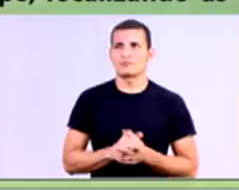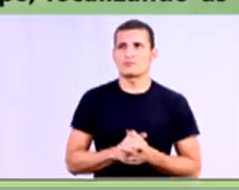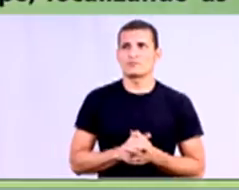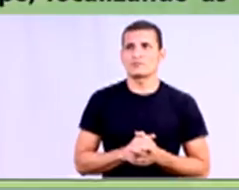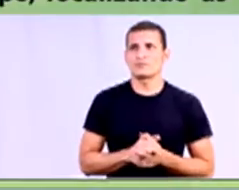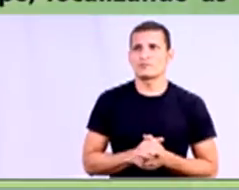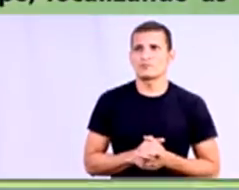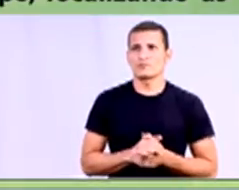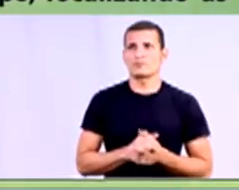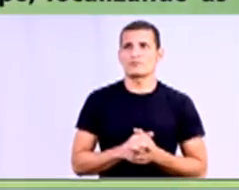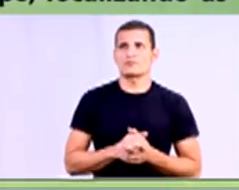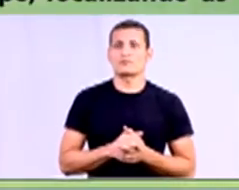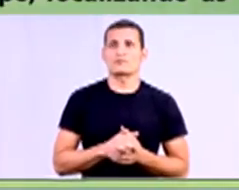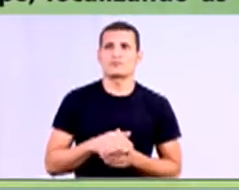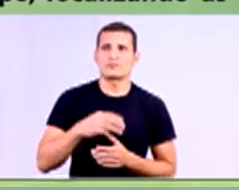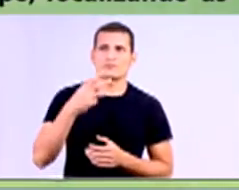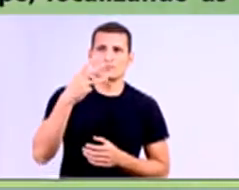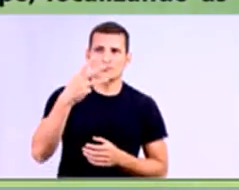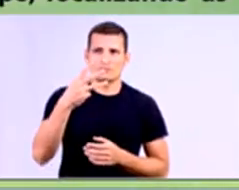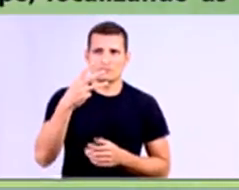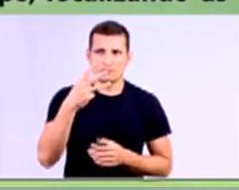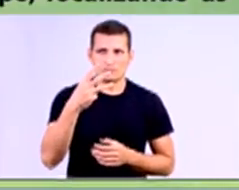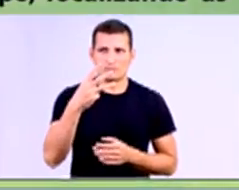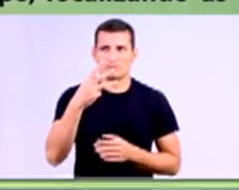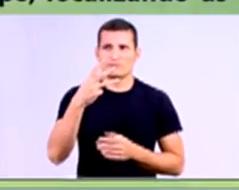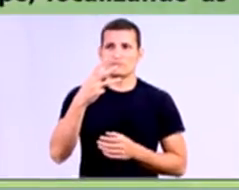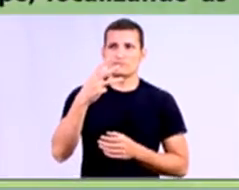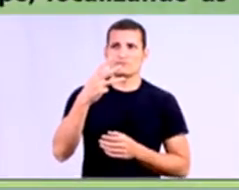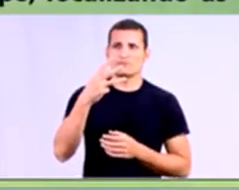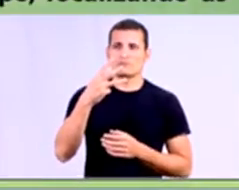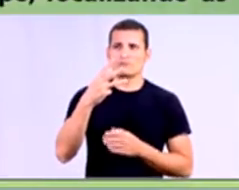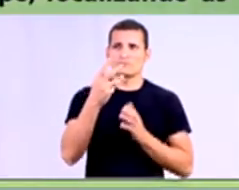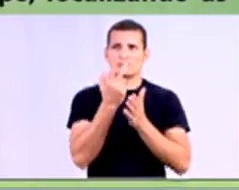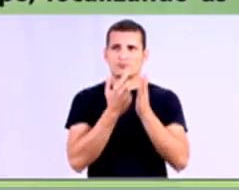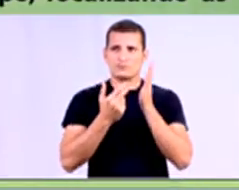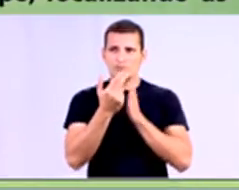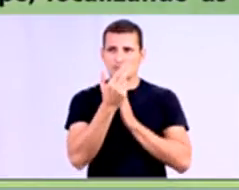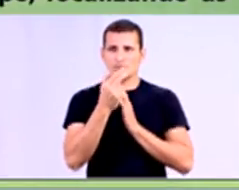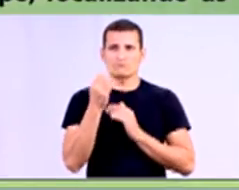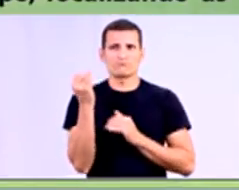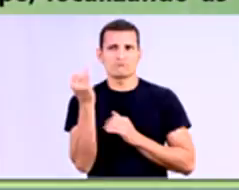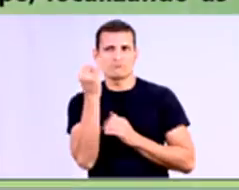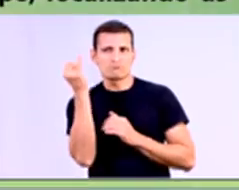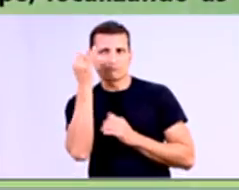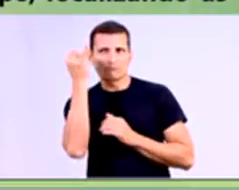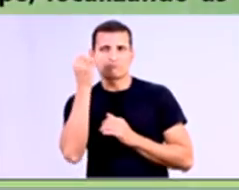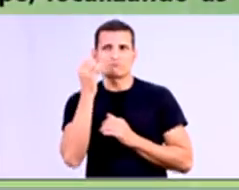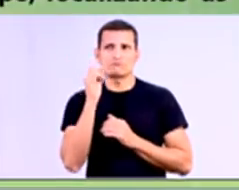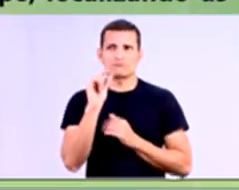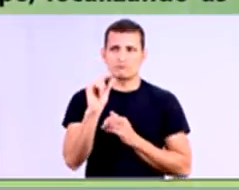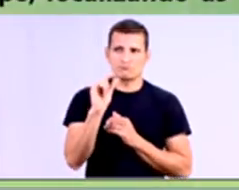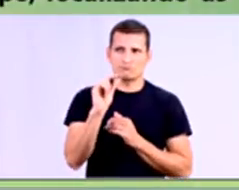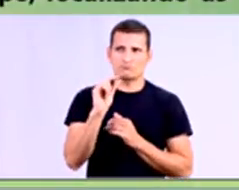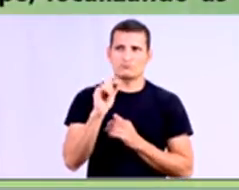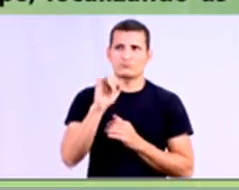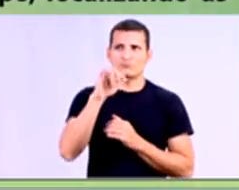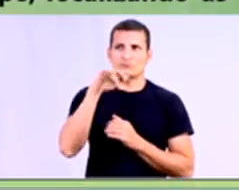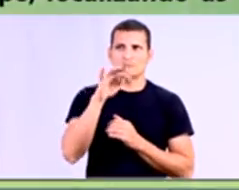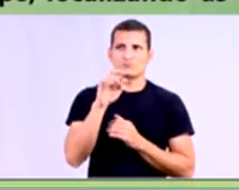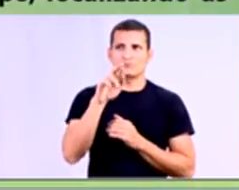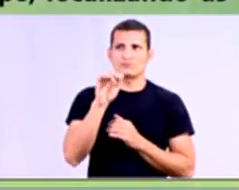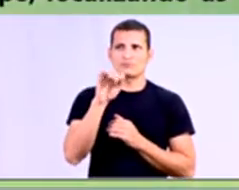E aí vem os três diagramas menos importantes dos diagramas comportamentais, que é o diagrama de